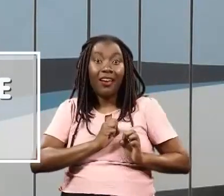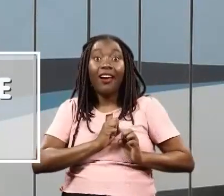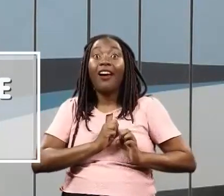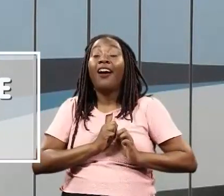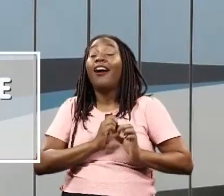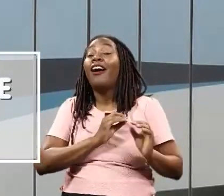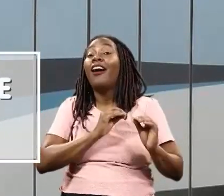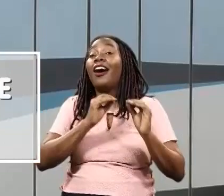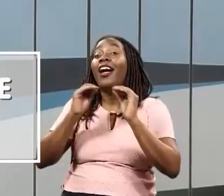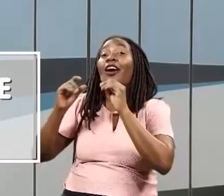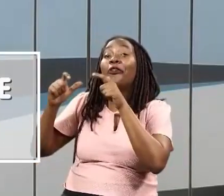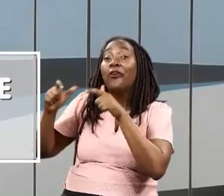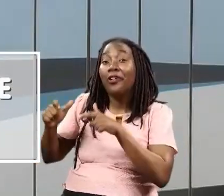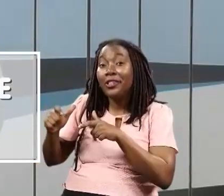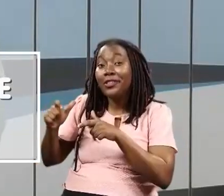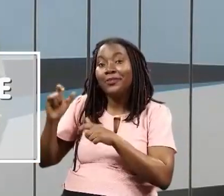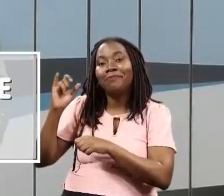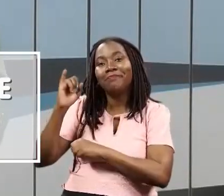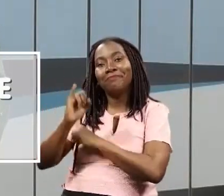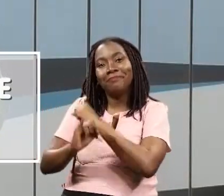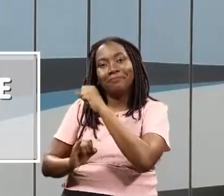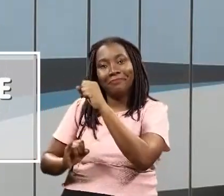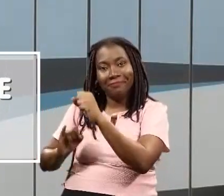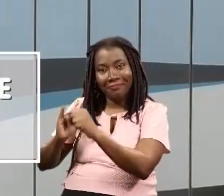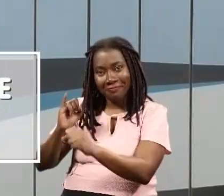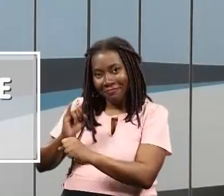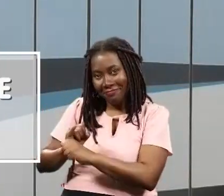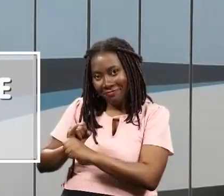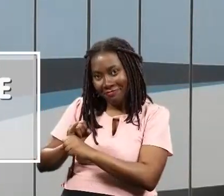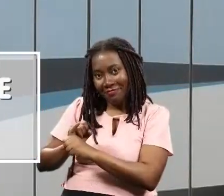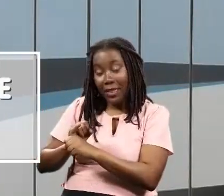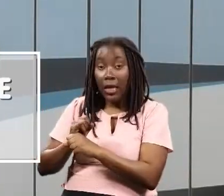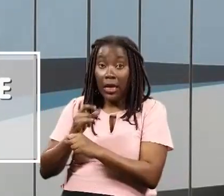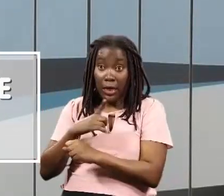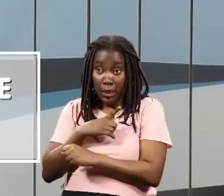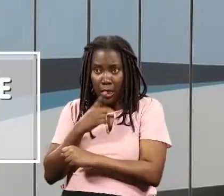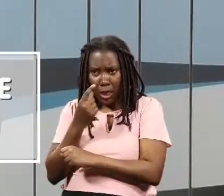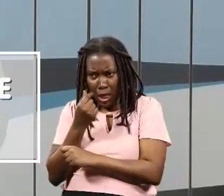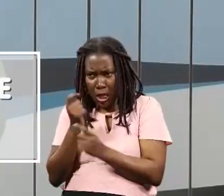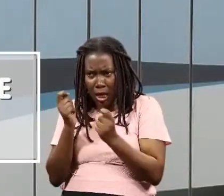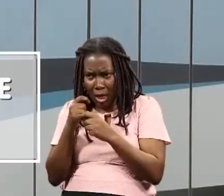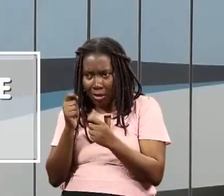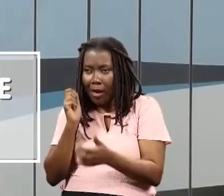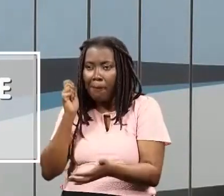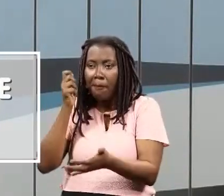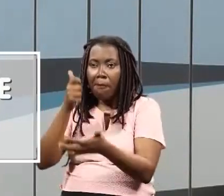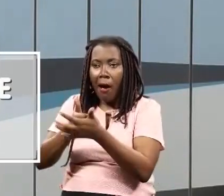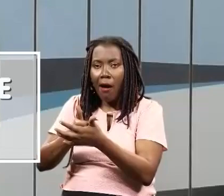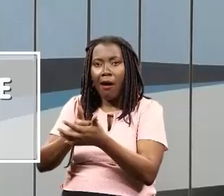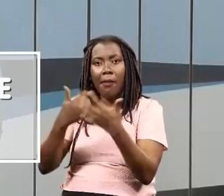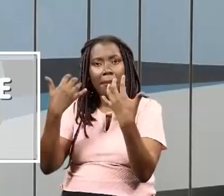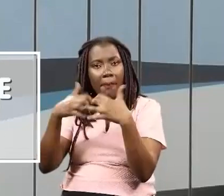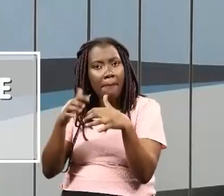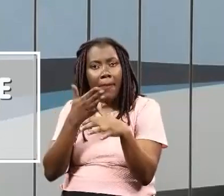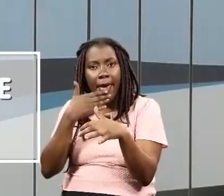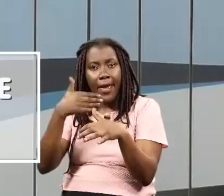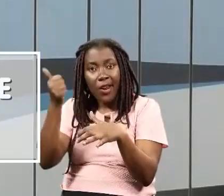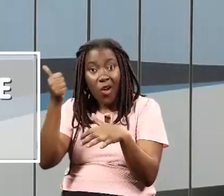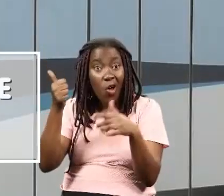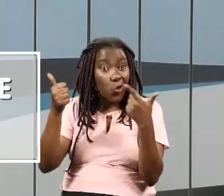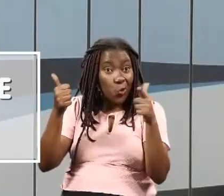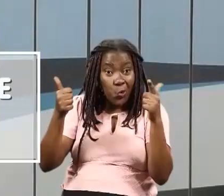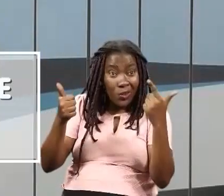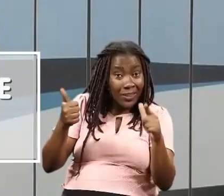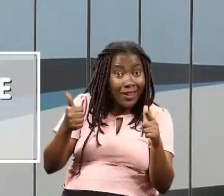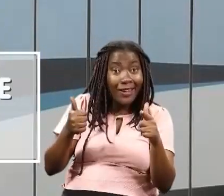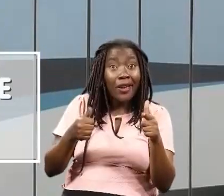redes sociais. E providenciam uma máquina melhor, aqueles que tinham condição financeira, aqueles que não tinham se prejudicaram muito porque não tinham como ter acesso